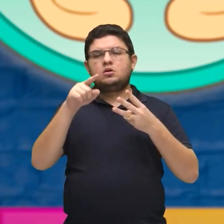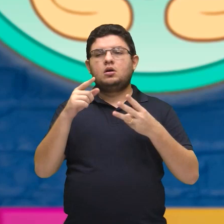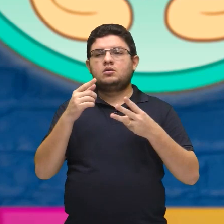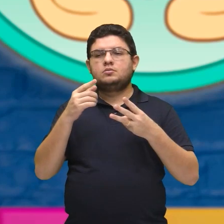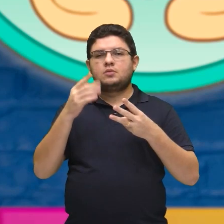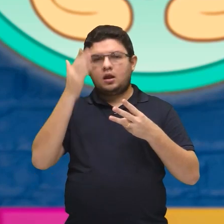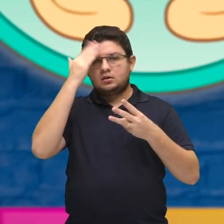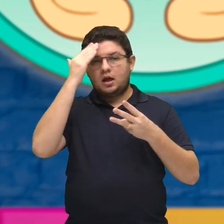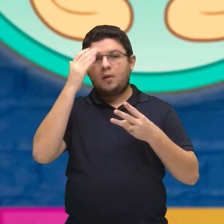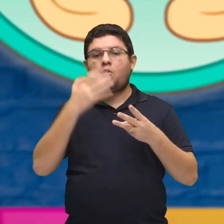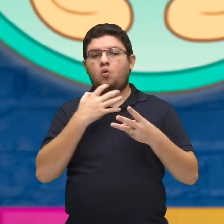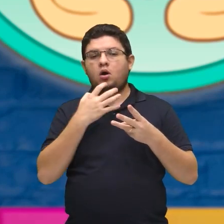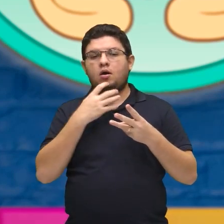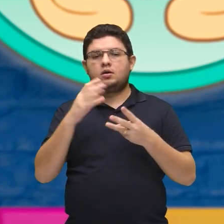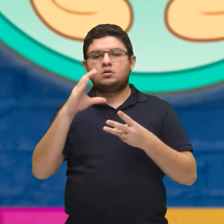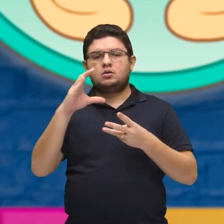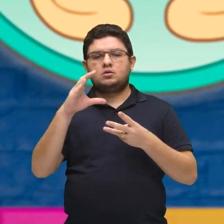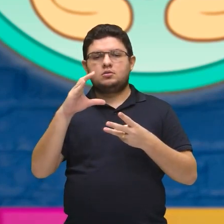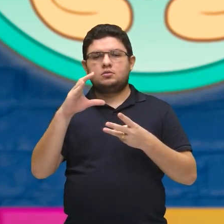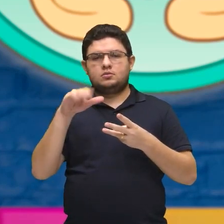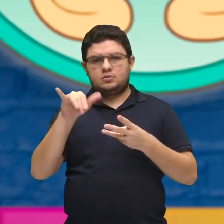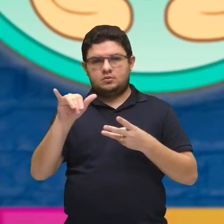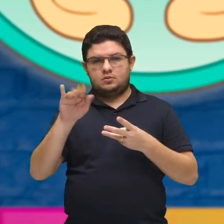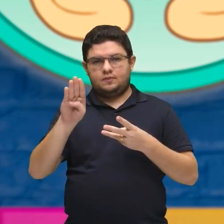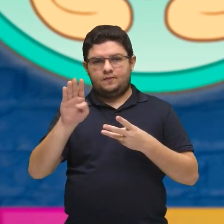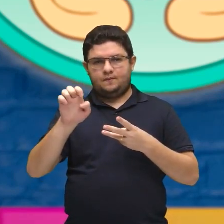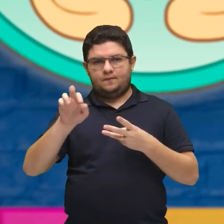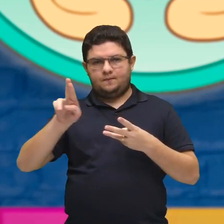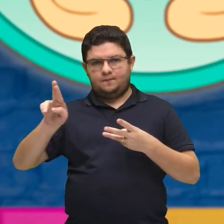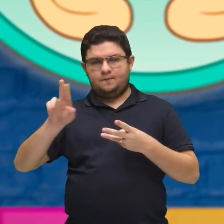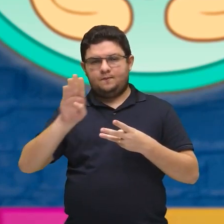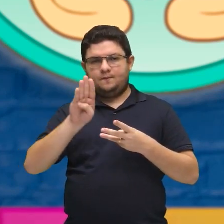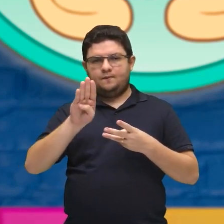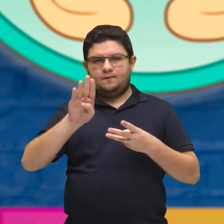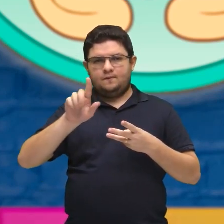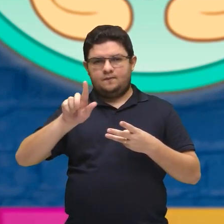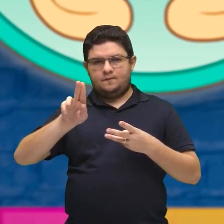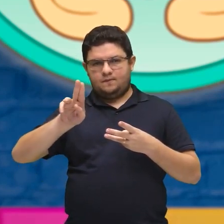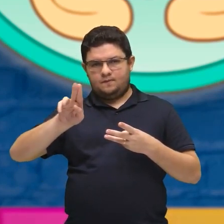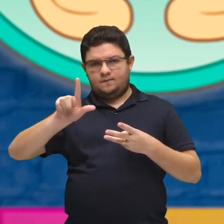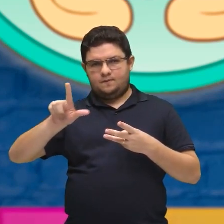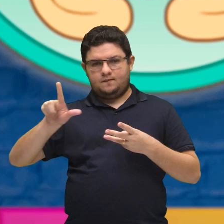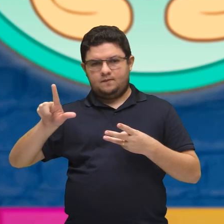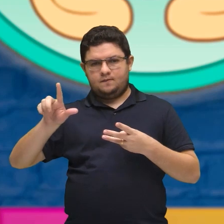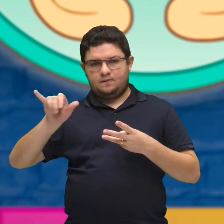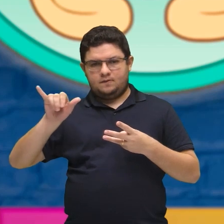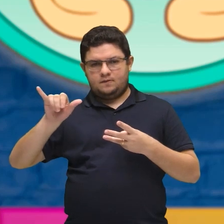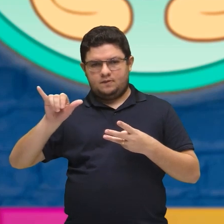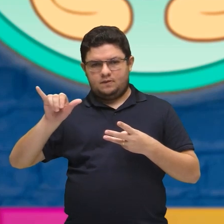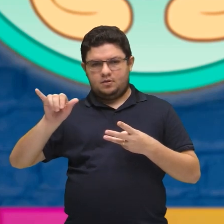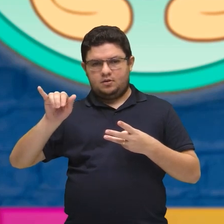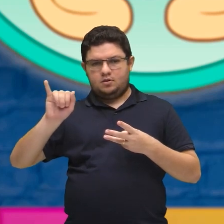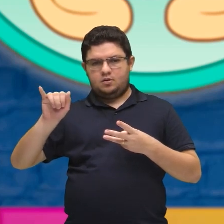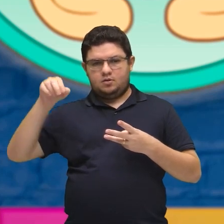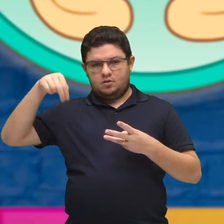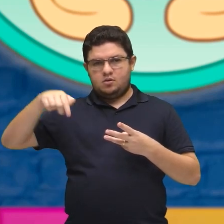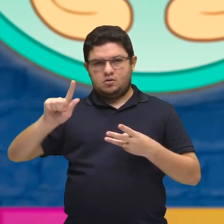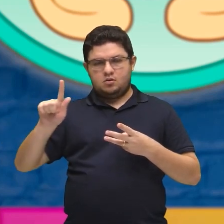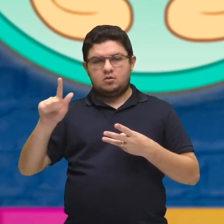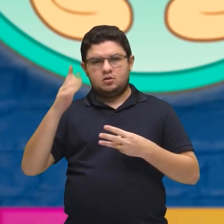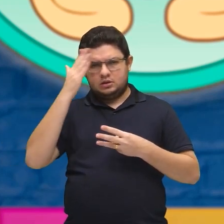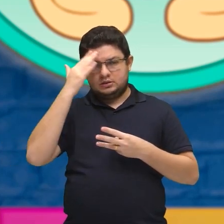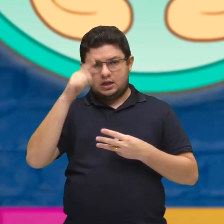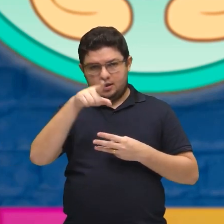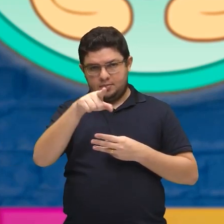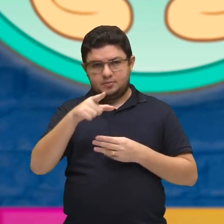O cyberbullying também pode ser uma forma de bullying, né? Então, aqui, você sabe o que